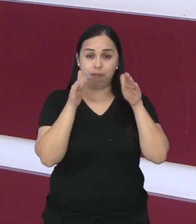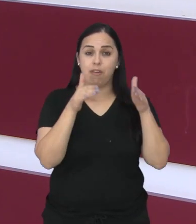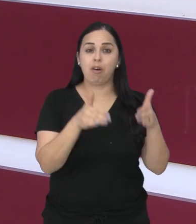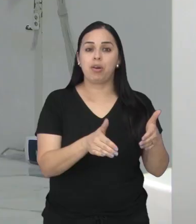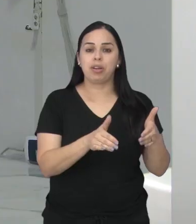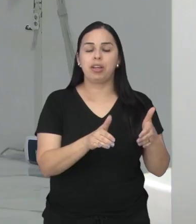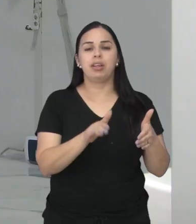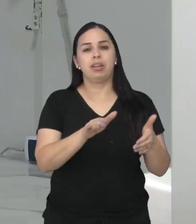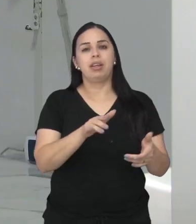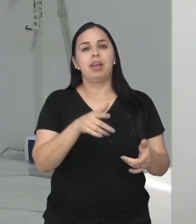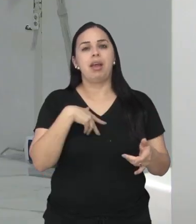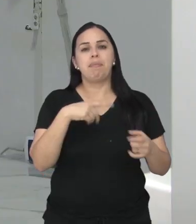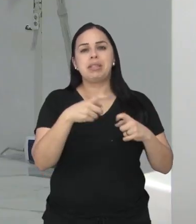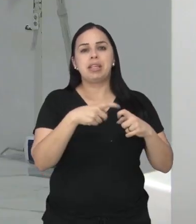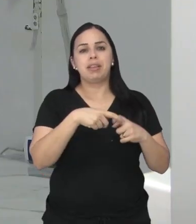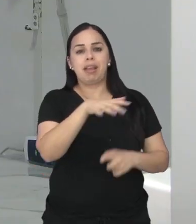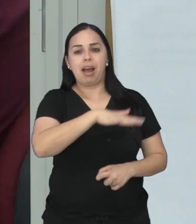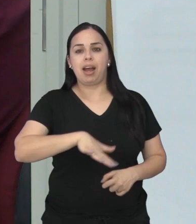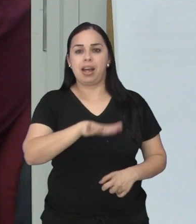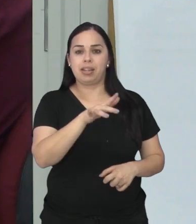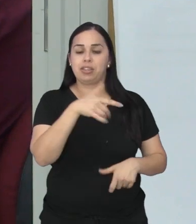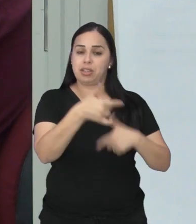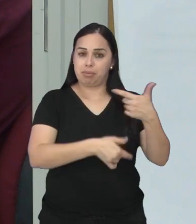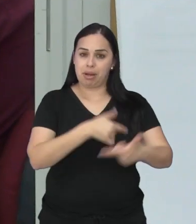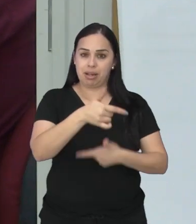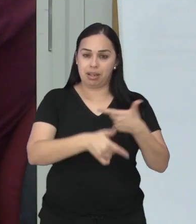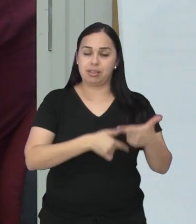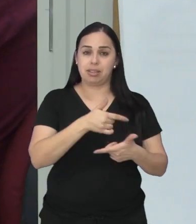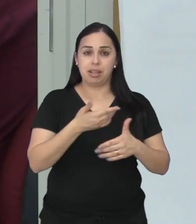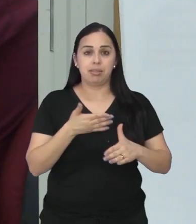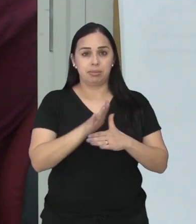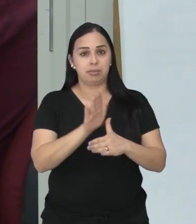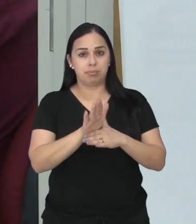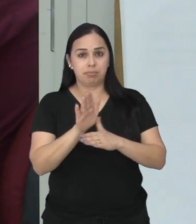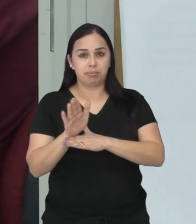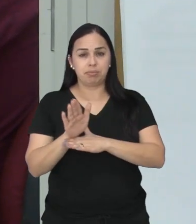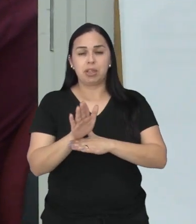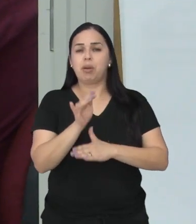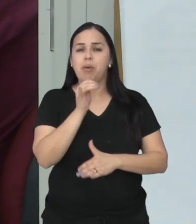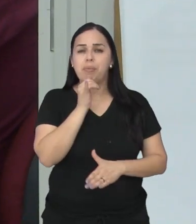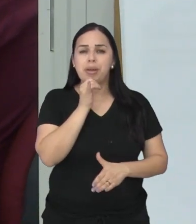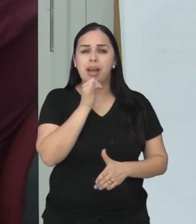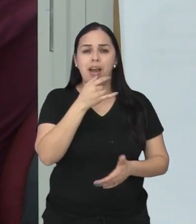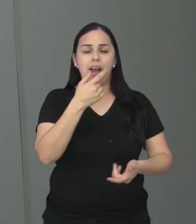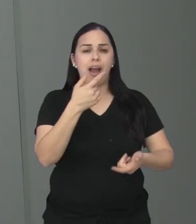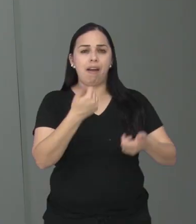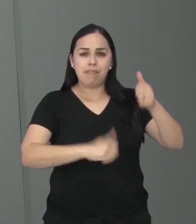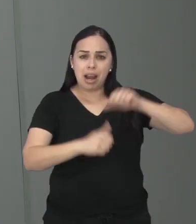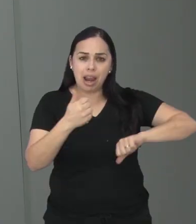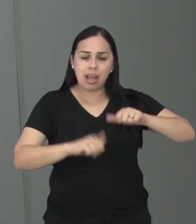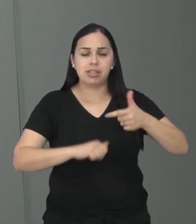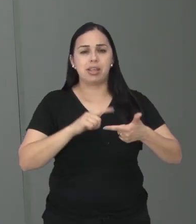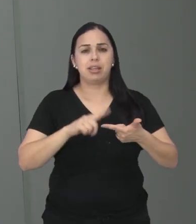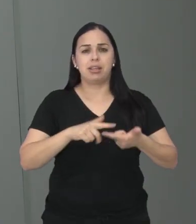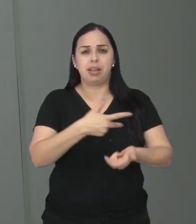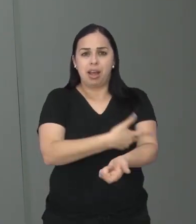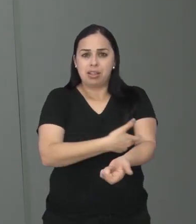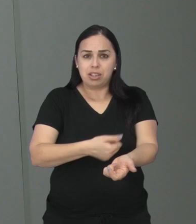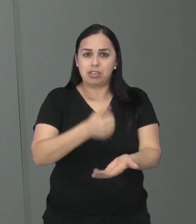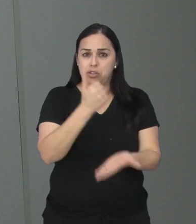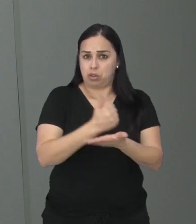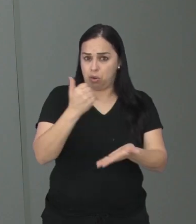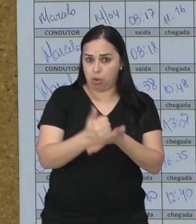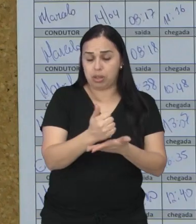todos os dias é a medicina do trabalho. Os profissionais realizam nos colaboradores procedimentos conhecidos como exames admissionais